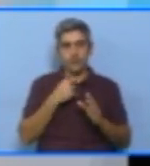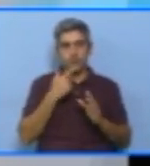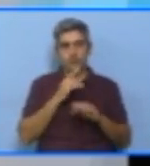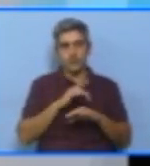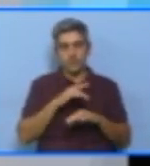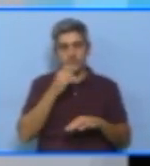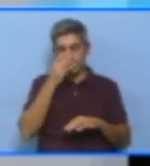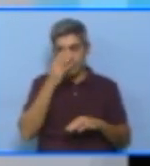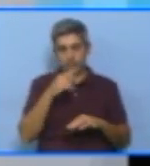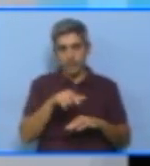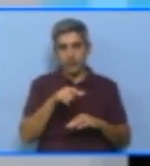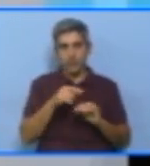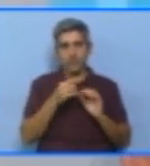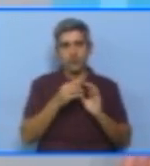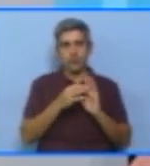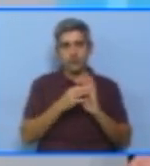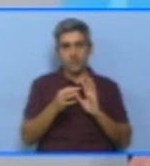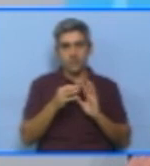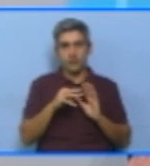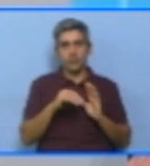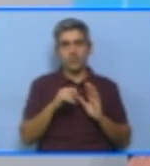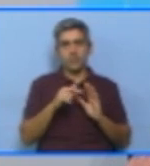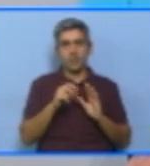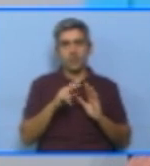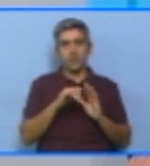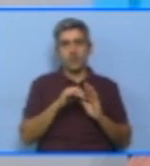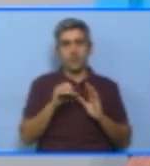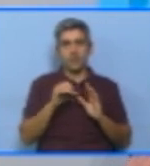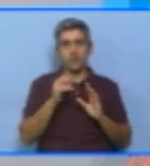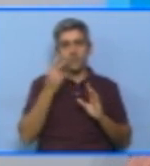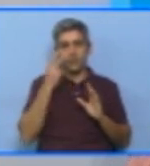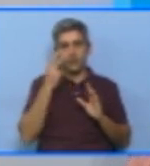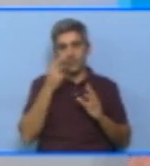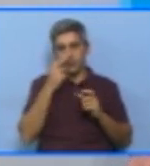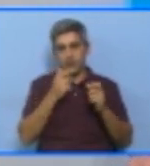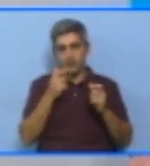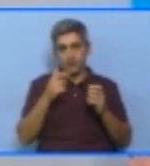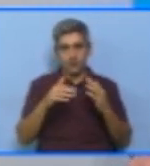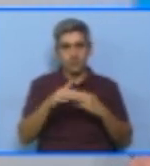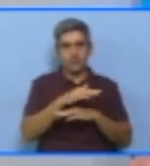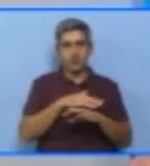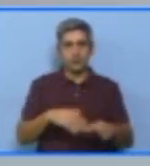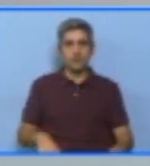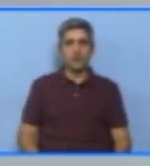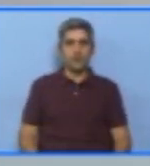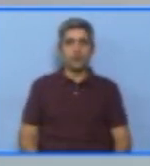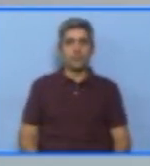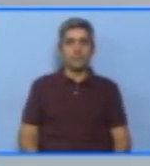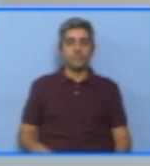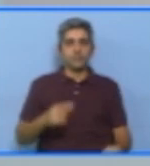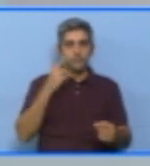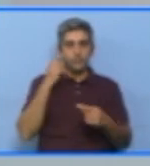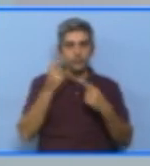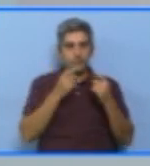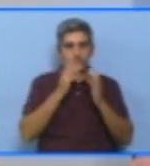sensível a isto. O mistério das vivências na procura de